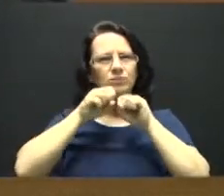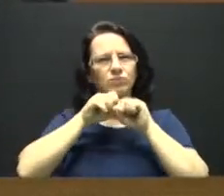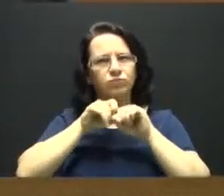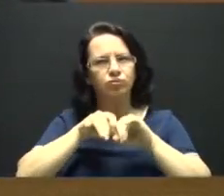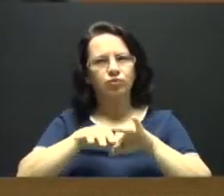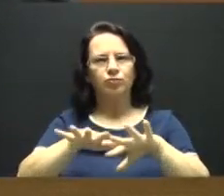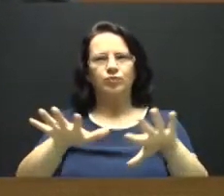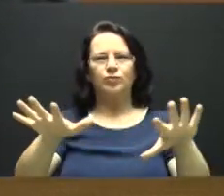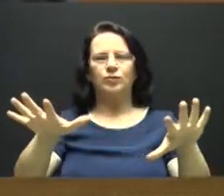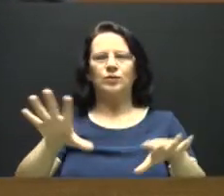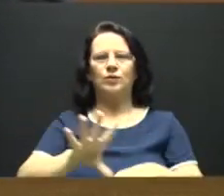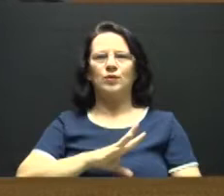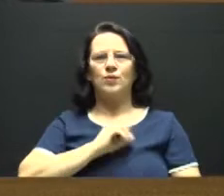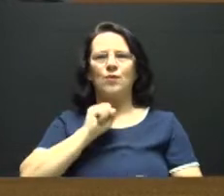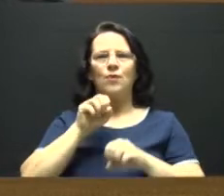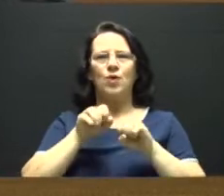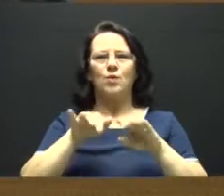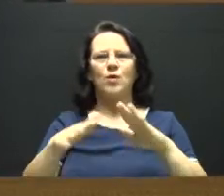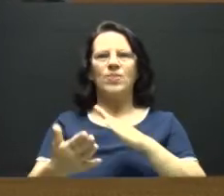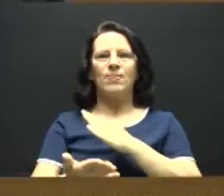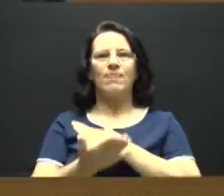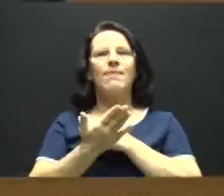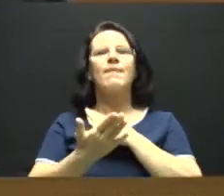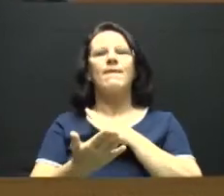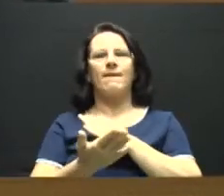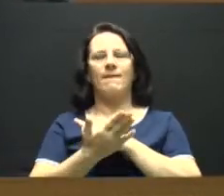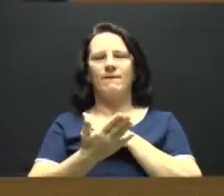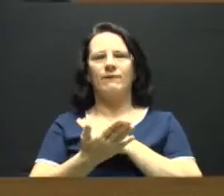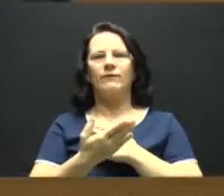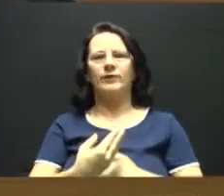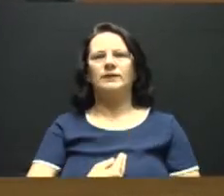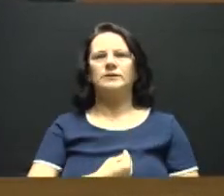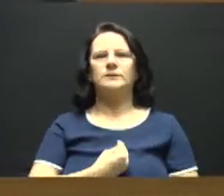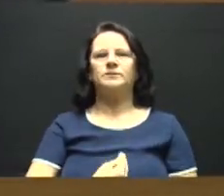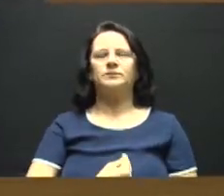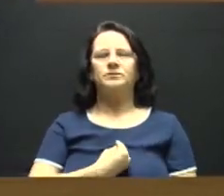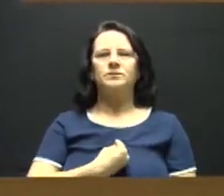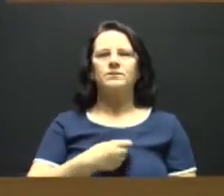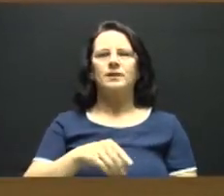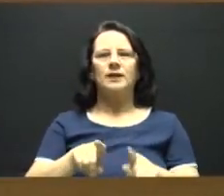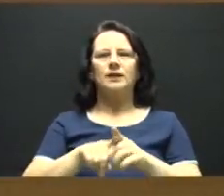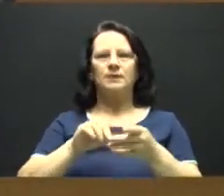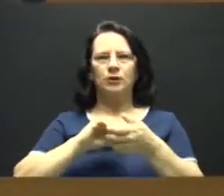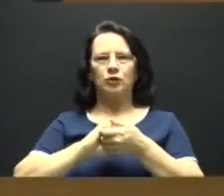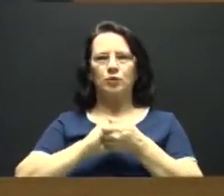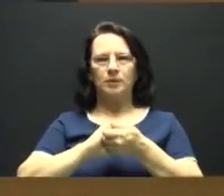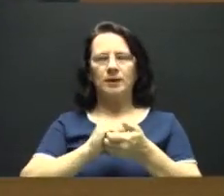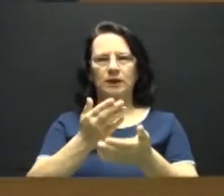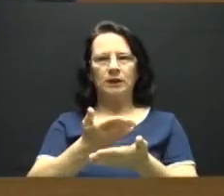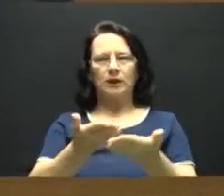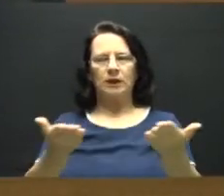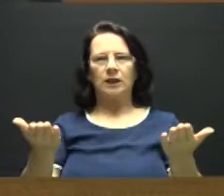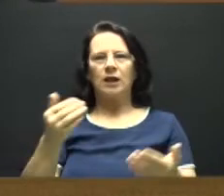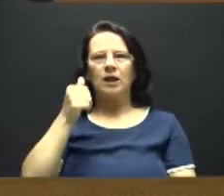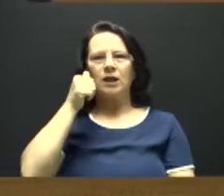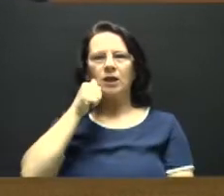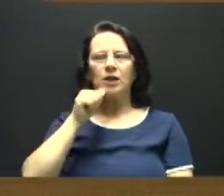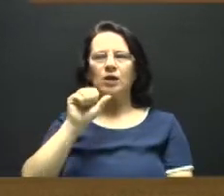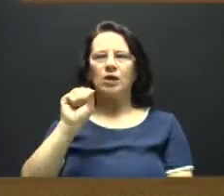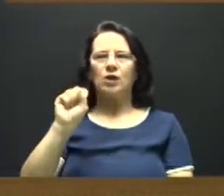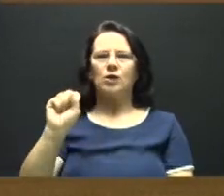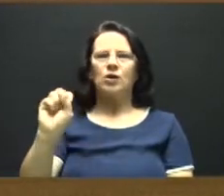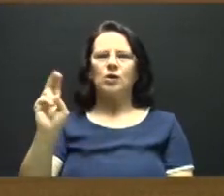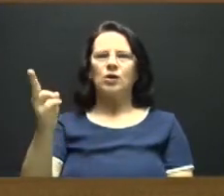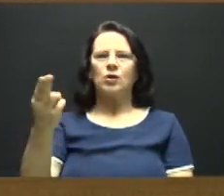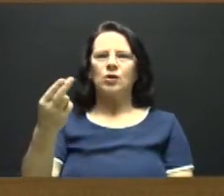amor ea defesa em transe gente da vida quero cumprimentar todos vocês e shirley que era uma pessoa da china o